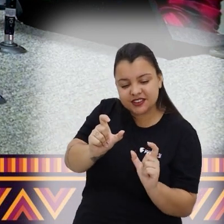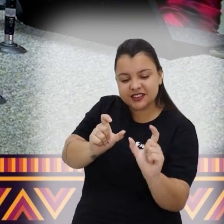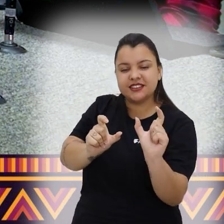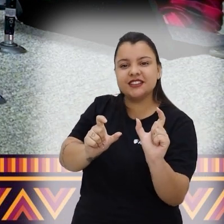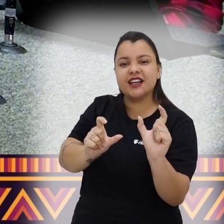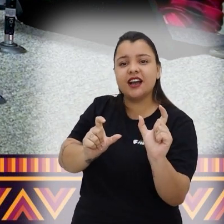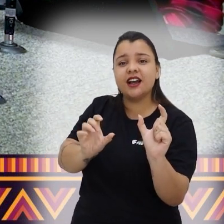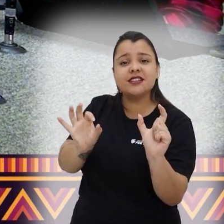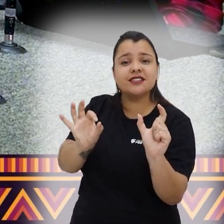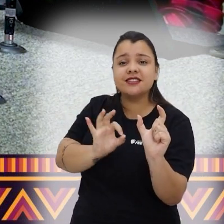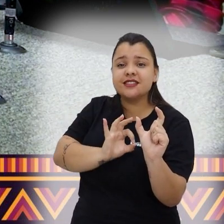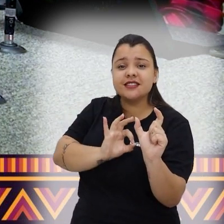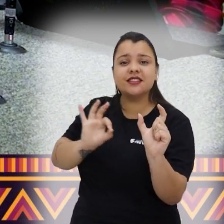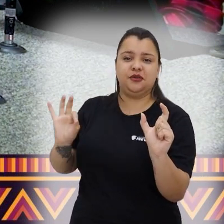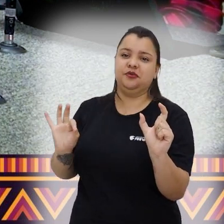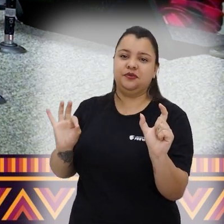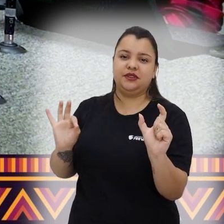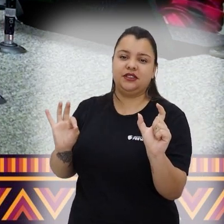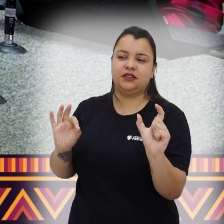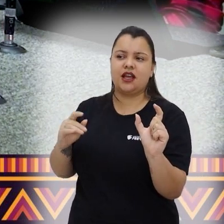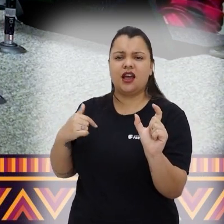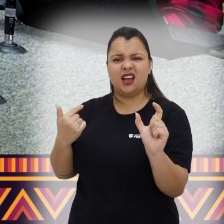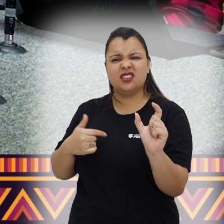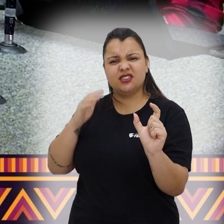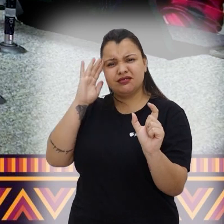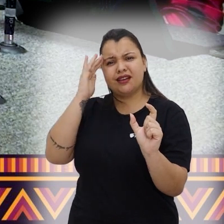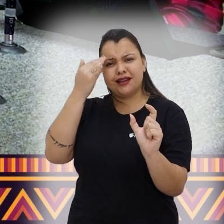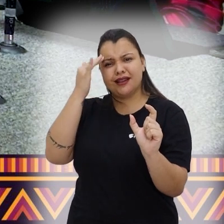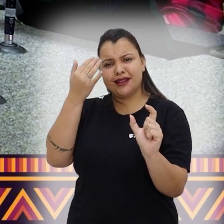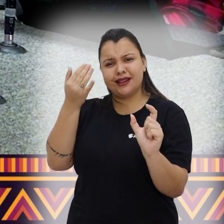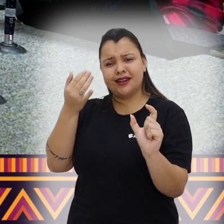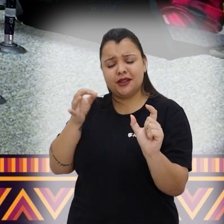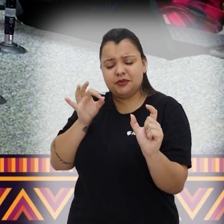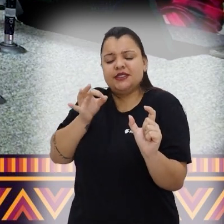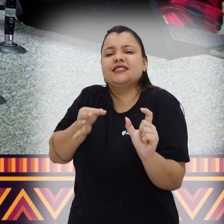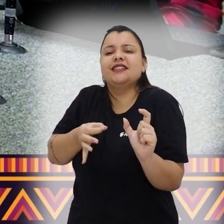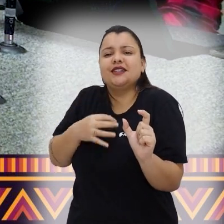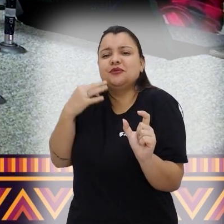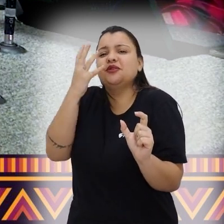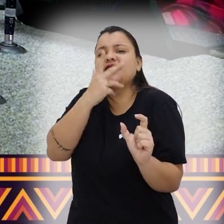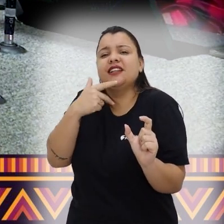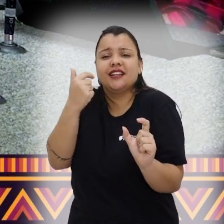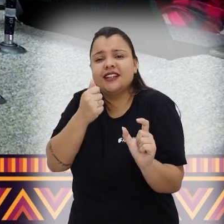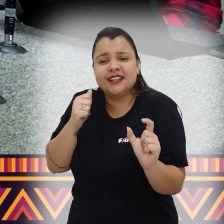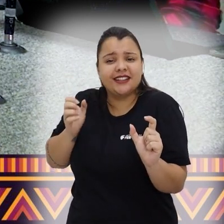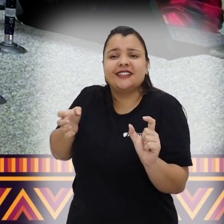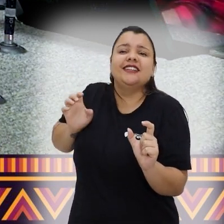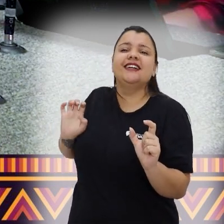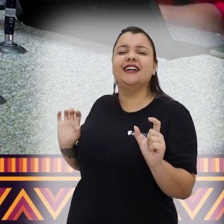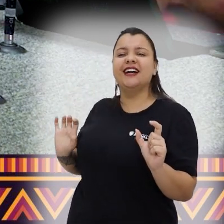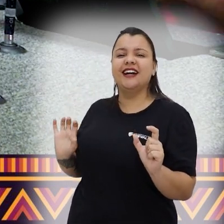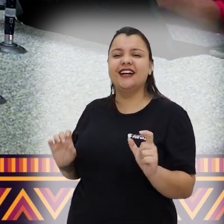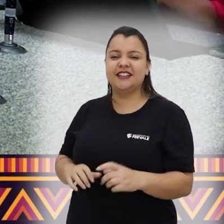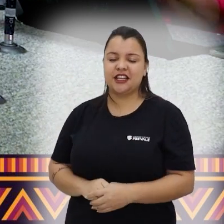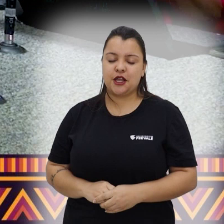forma sutil e que a gente consegue entender, mas com classe, sabe? Uma pessoa que tem classe pra falar. Chique. Então,